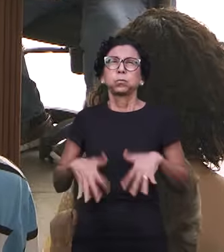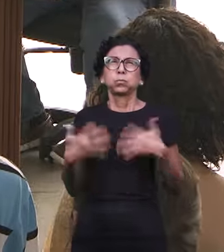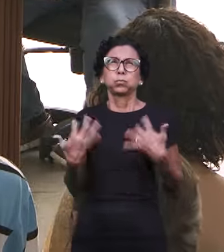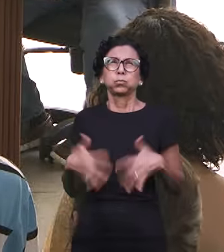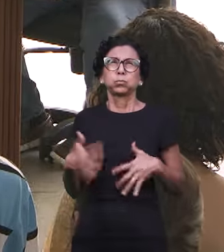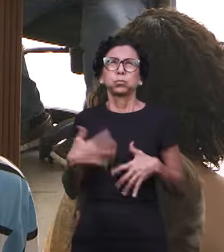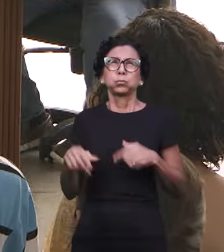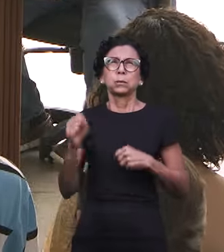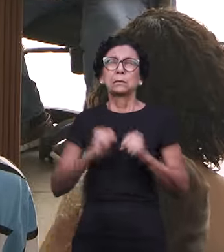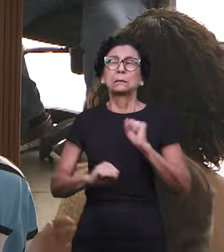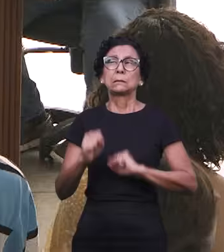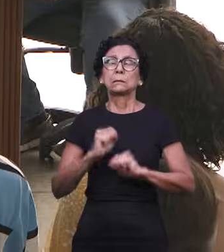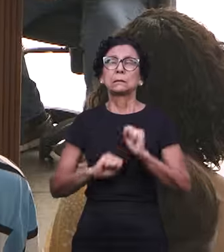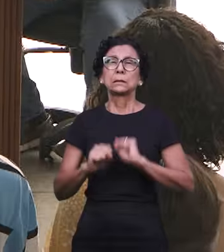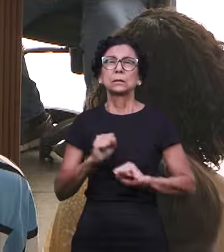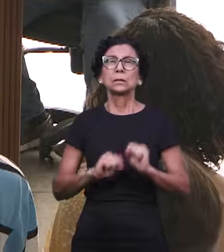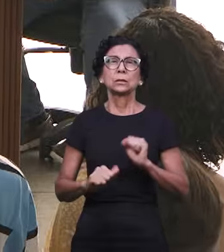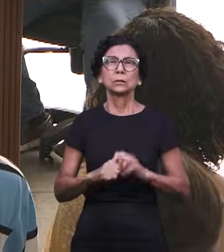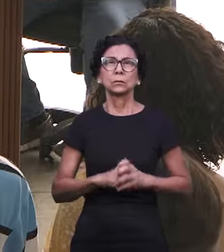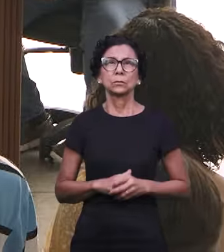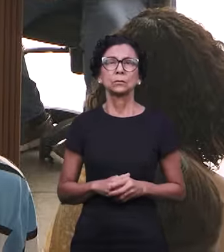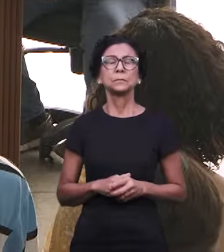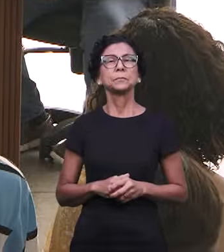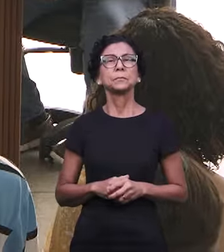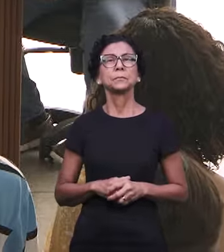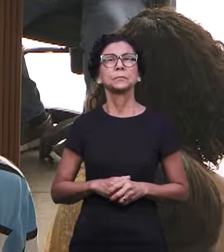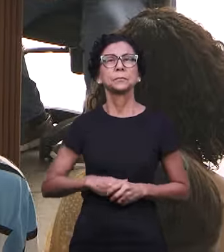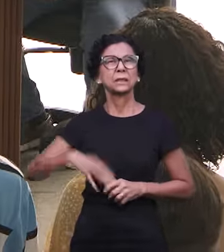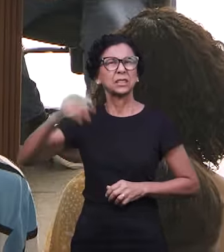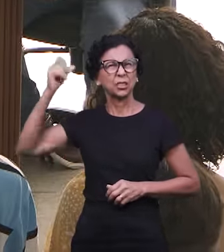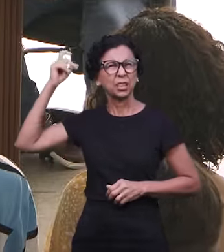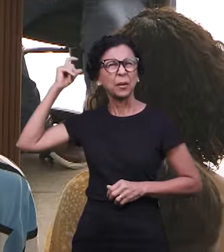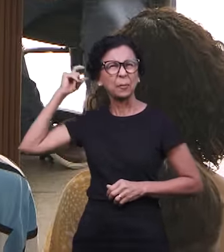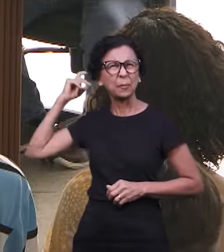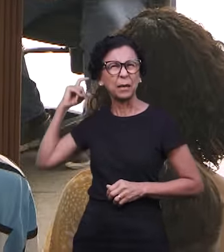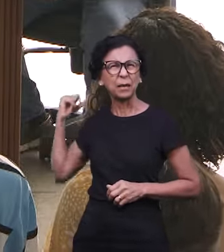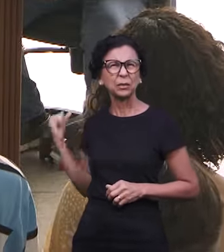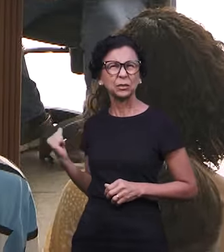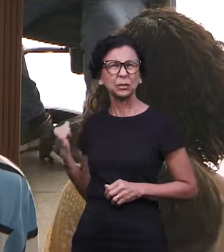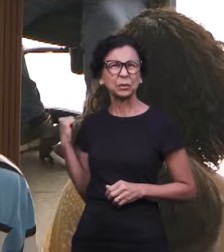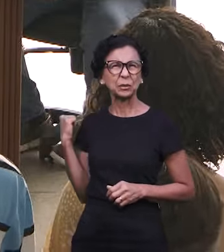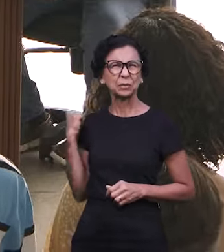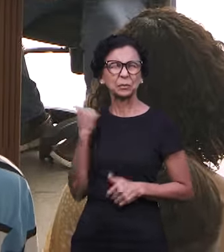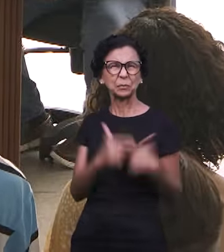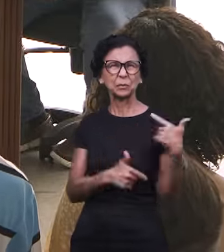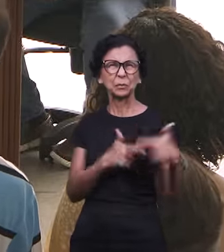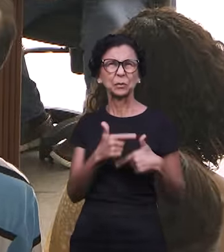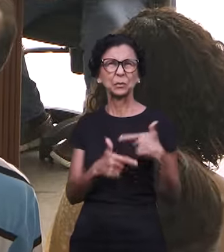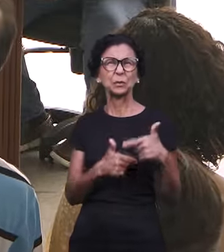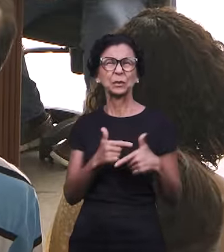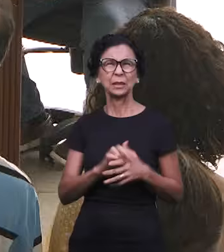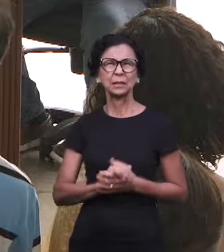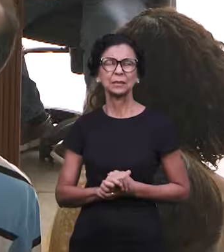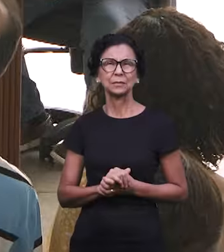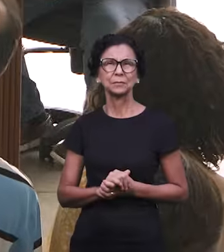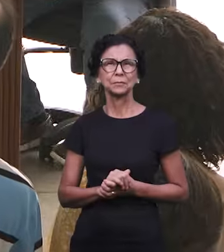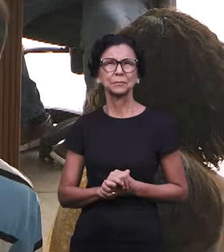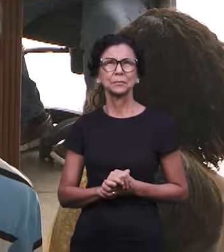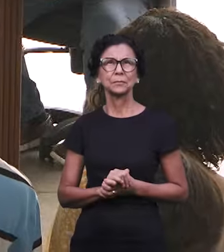Vocês irmãos imaginem naquela época, né, aquelas grandes batalhas que se davam, né,